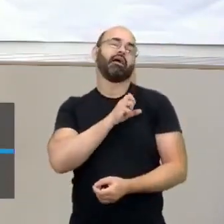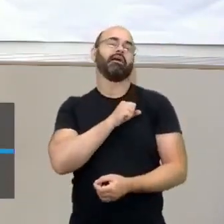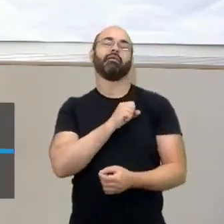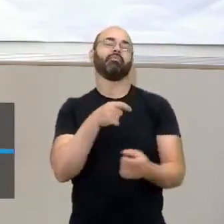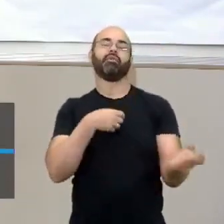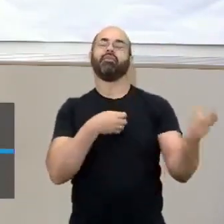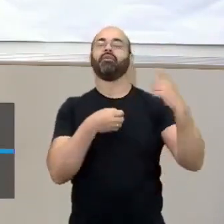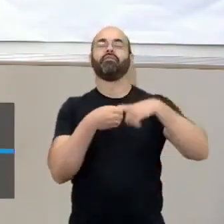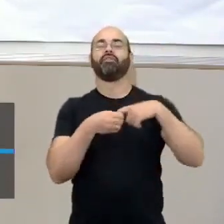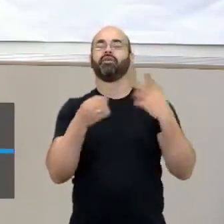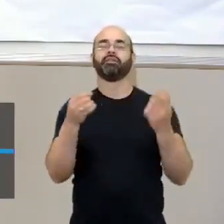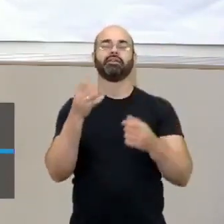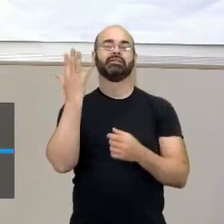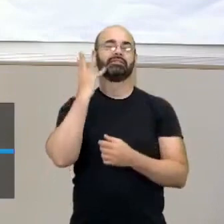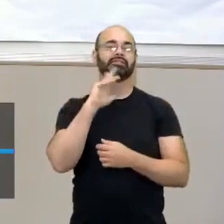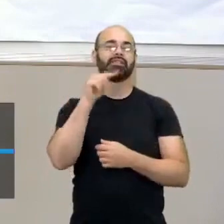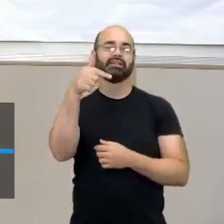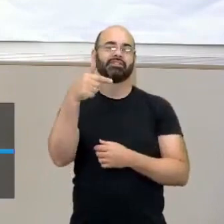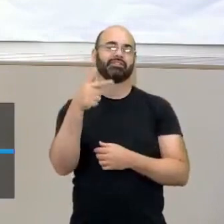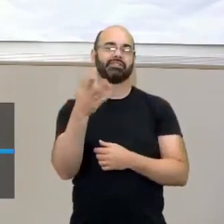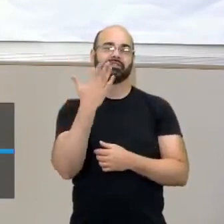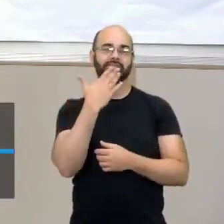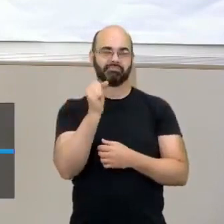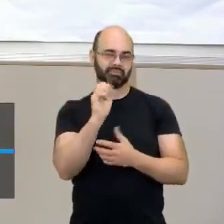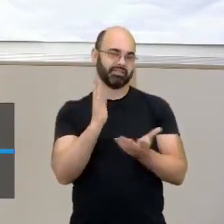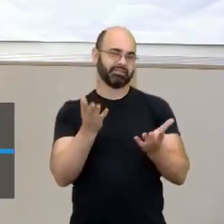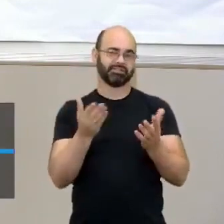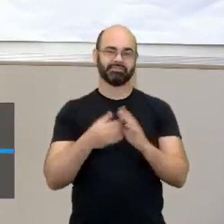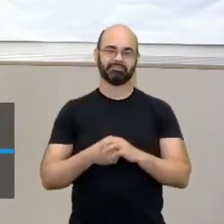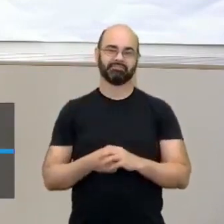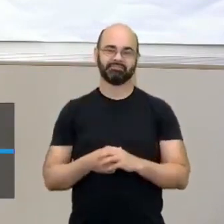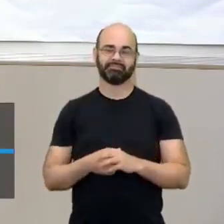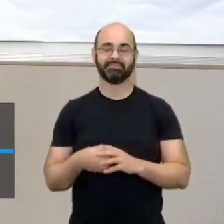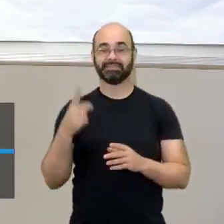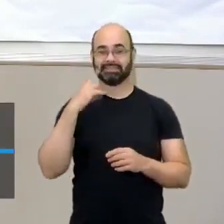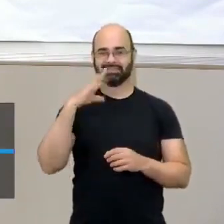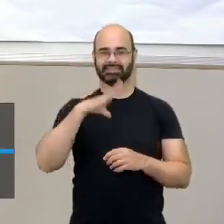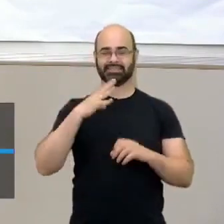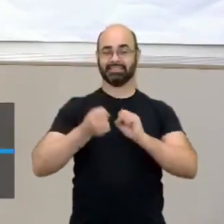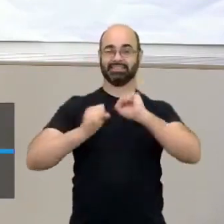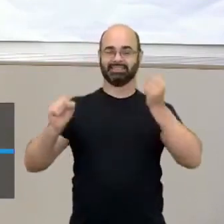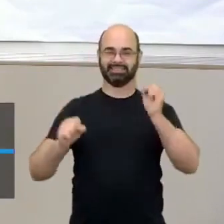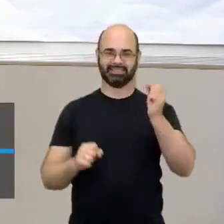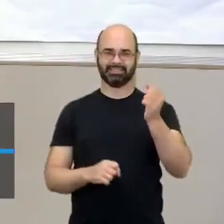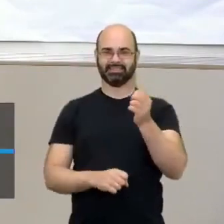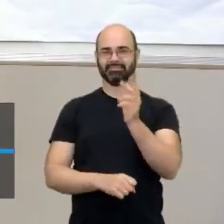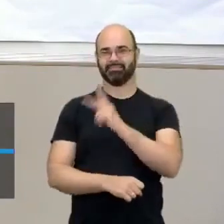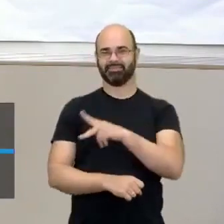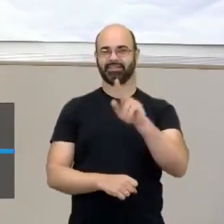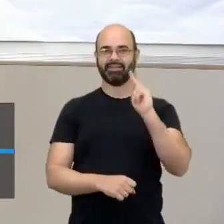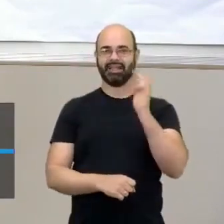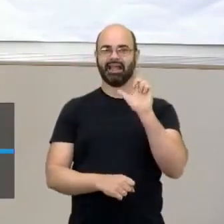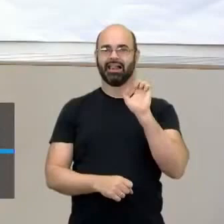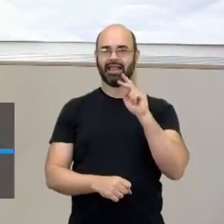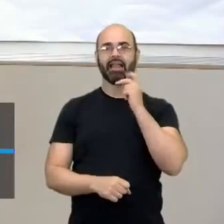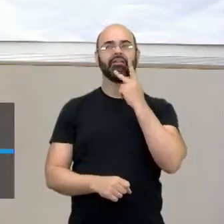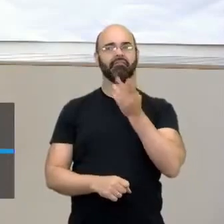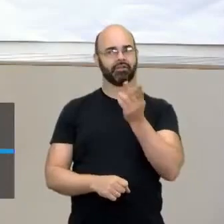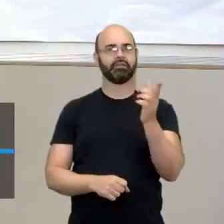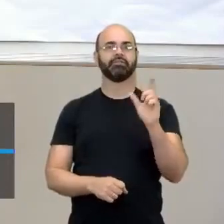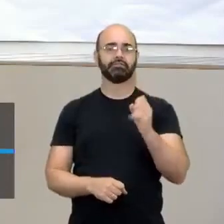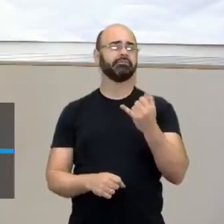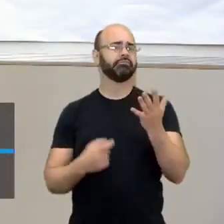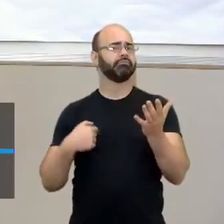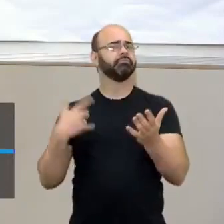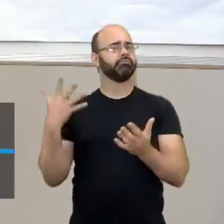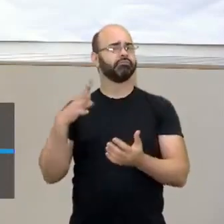lambe-lambe. E a professora comentou que tem a ver com grandes metrópoles, mas eu não morava em uma grande metrópolis e não